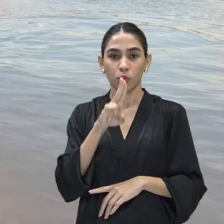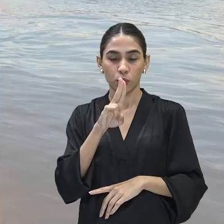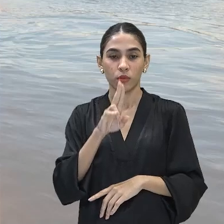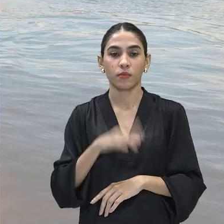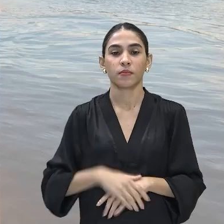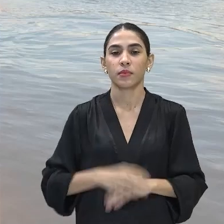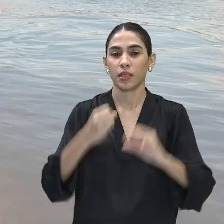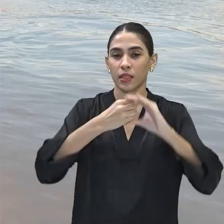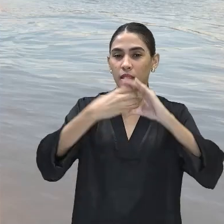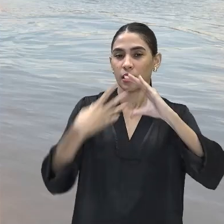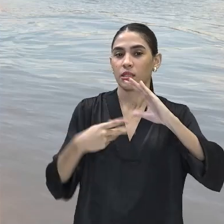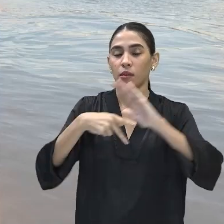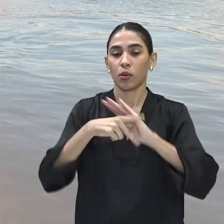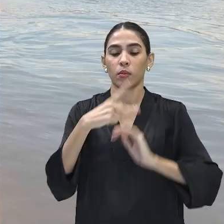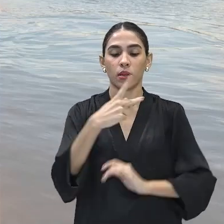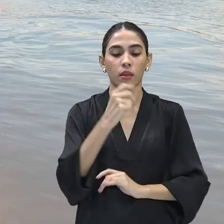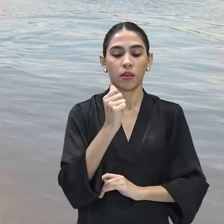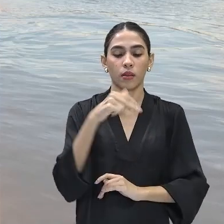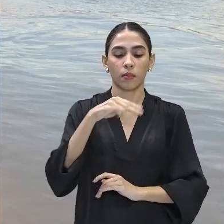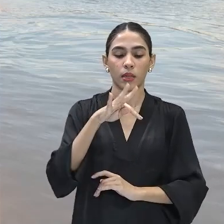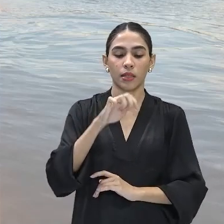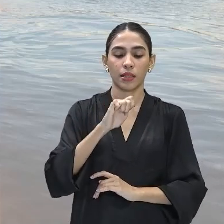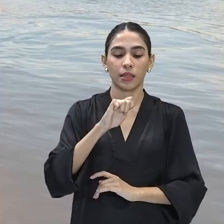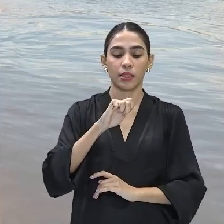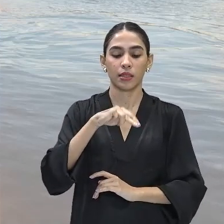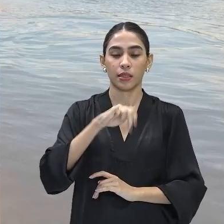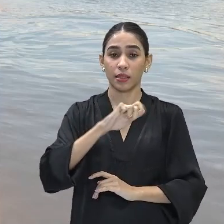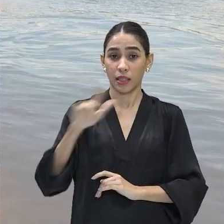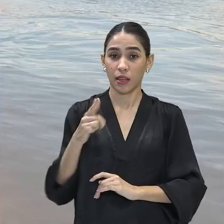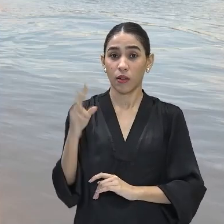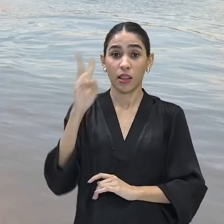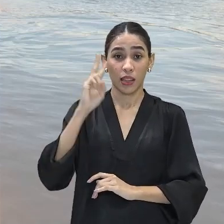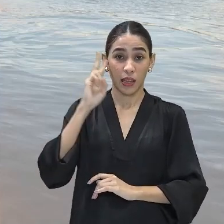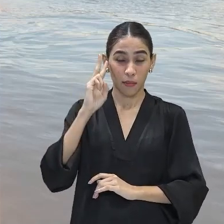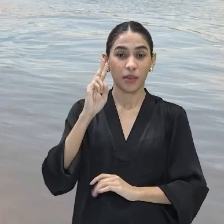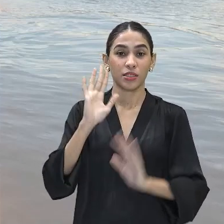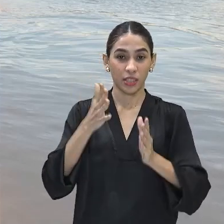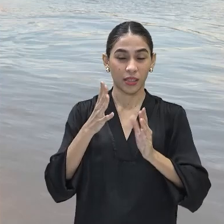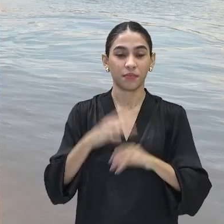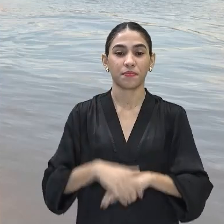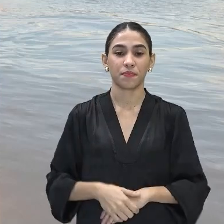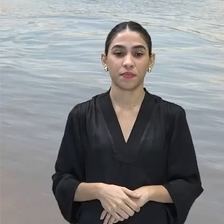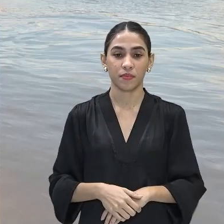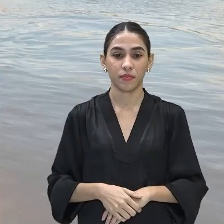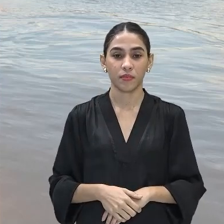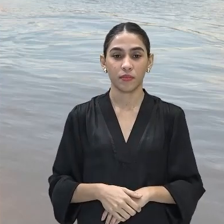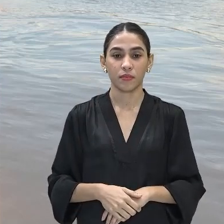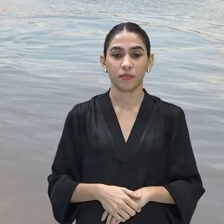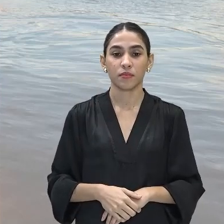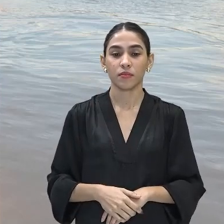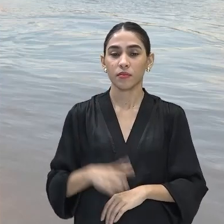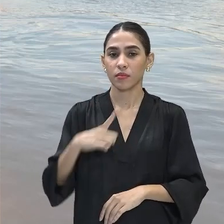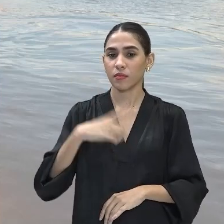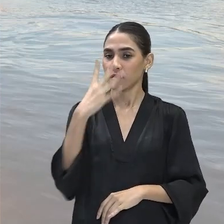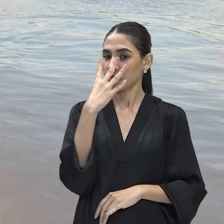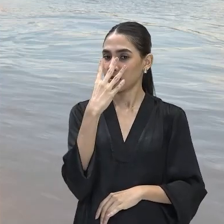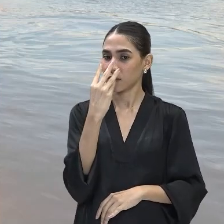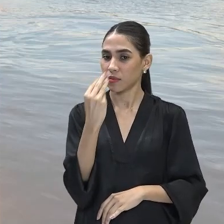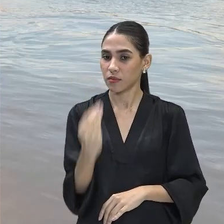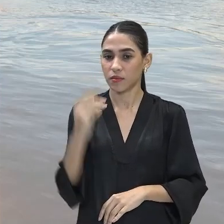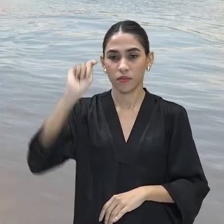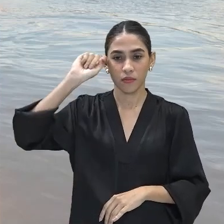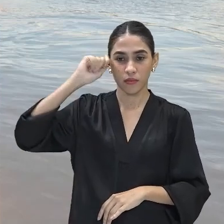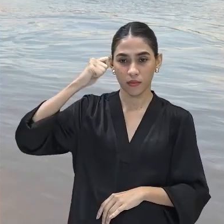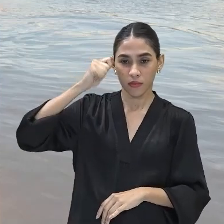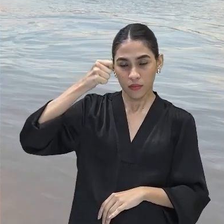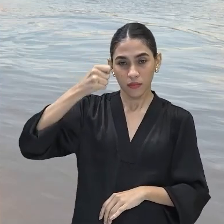bem característica, né? Quando a gente olha para essa ave, a gente já tem que lembrar do Pantanal. E aí ela tem esse bico preto longo,